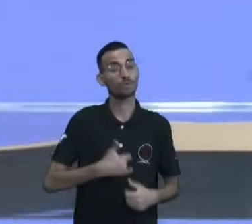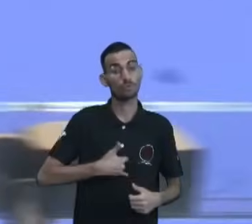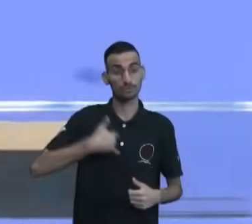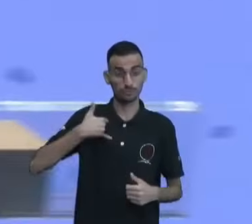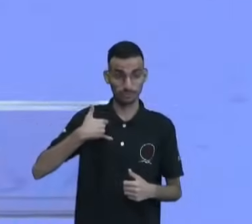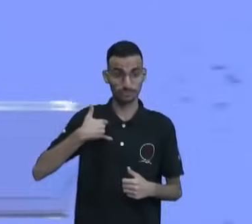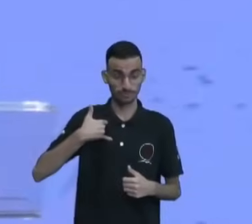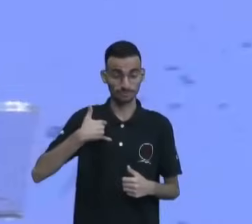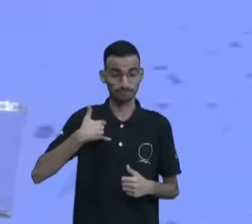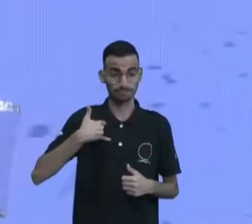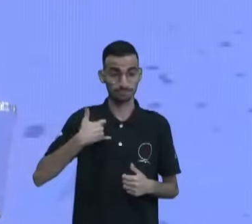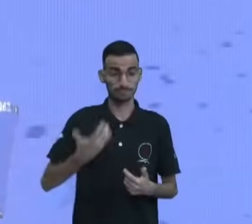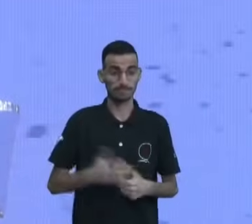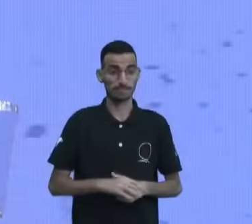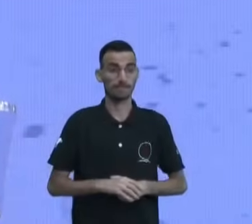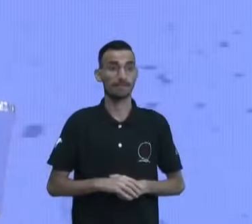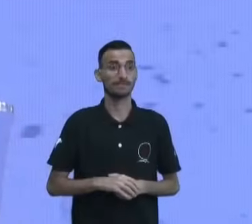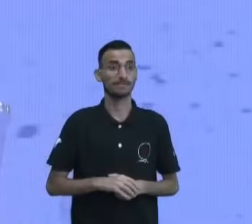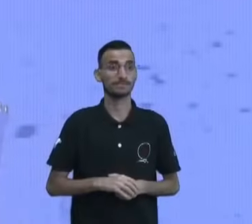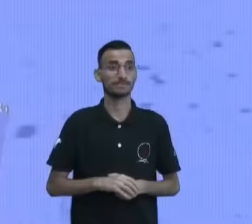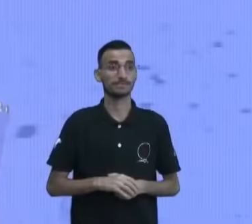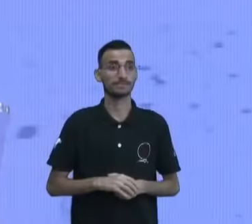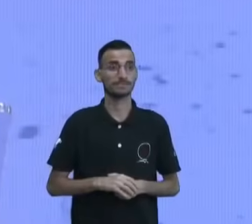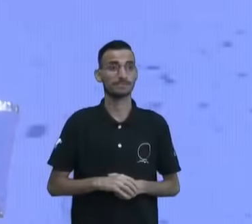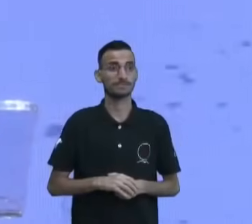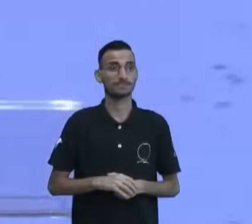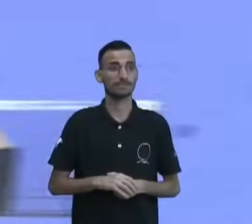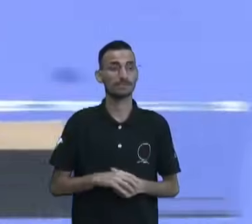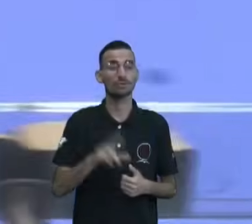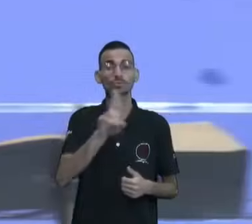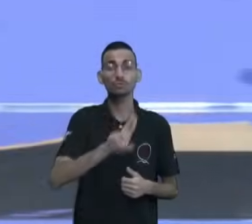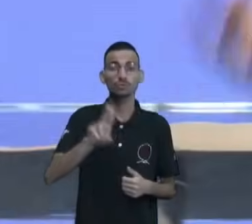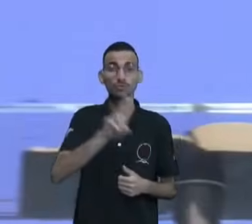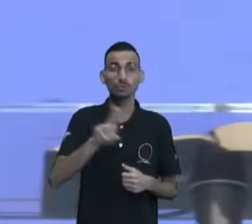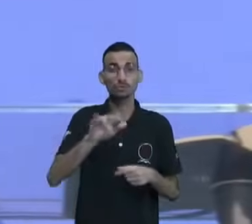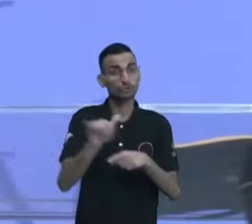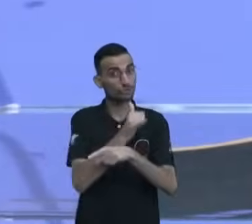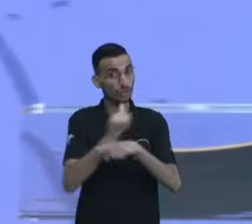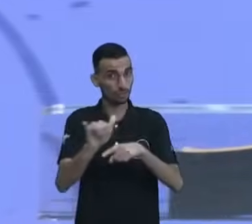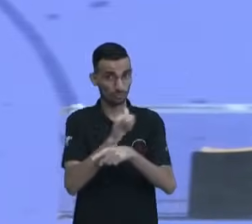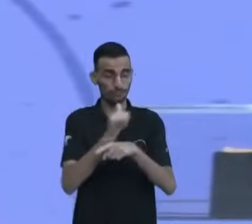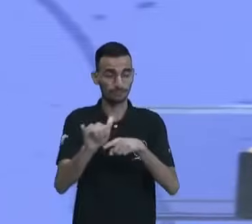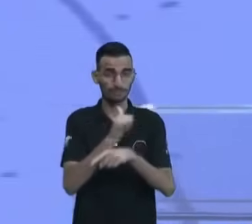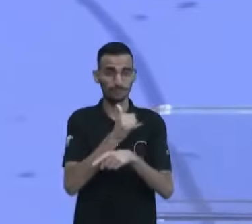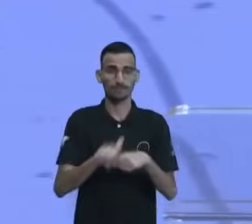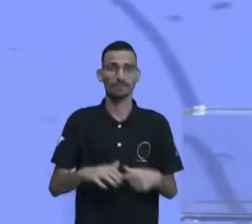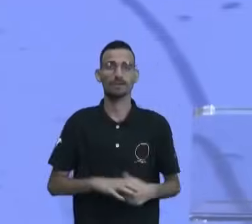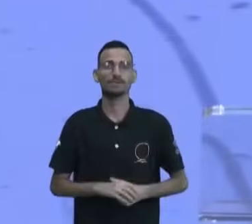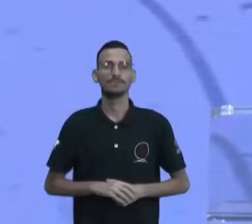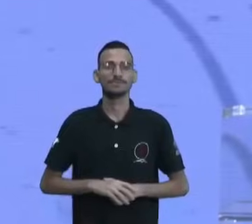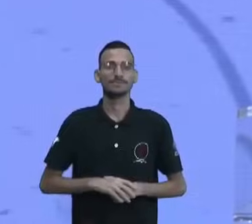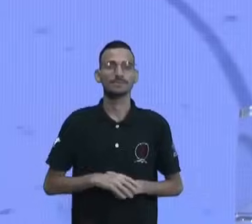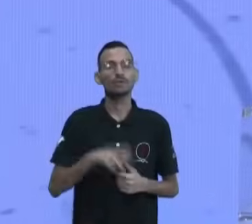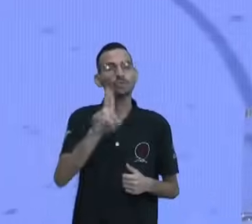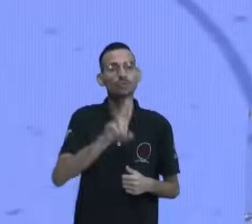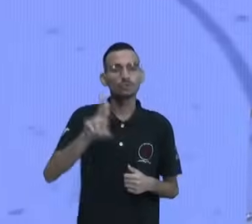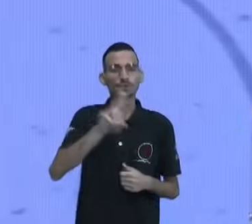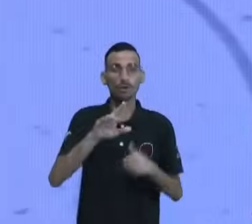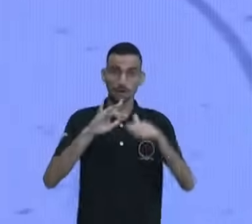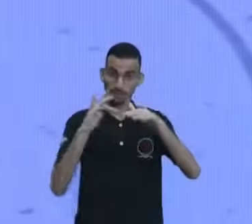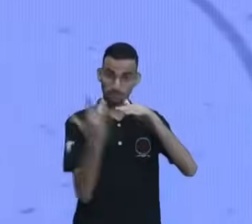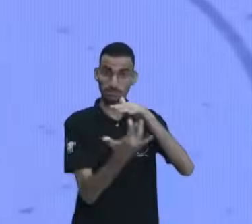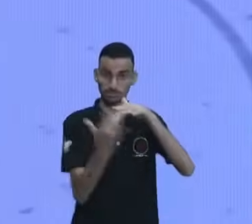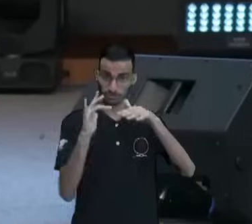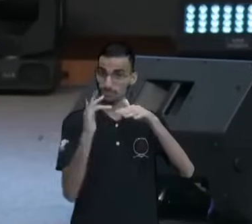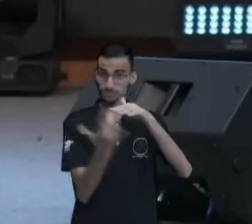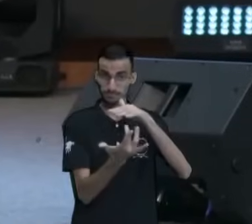usando técnicas de engajamento que eu sei o que que eu tô falando para redes sociais mas no fundo tá a